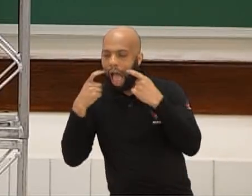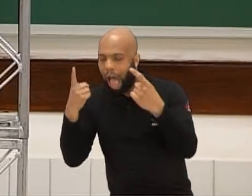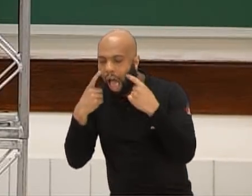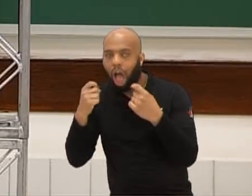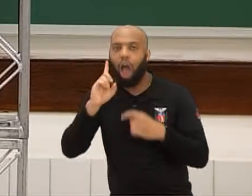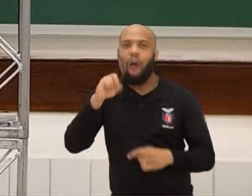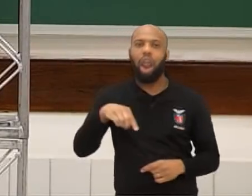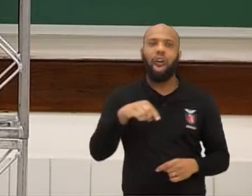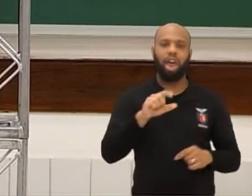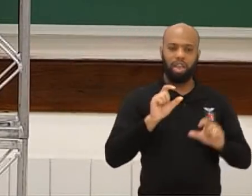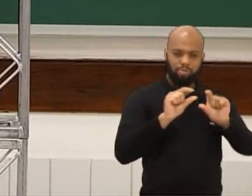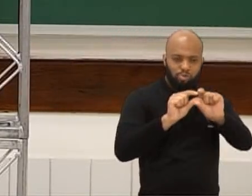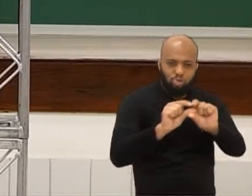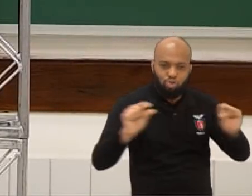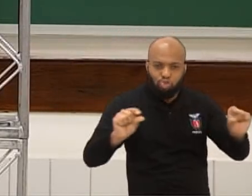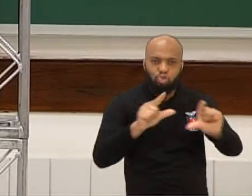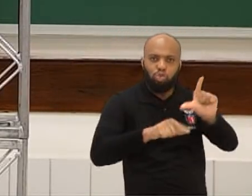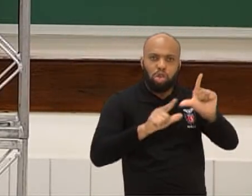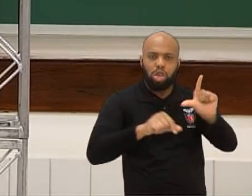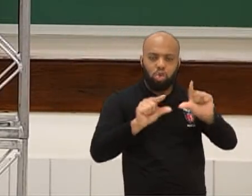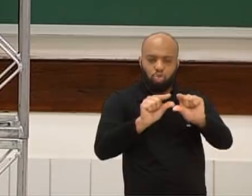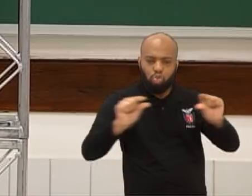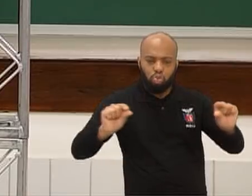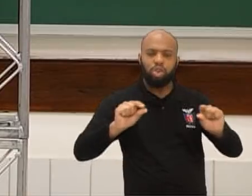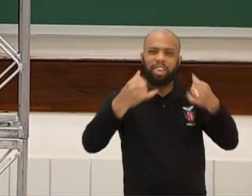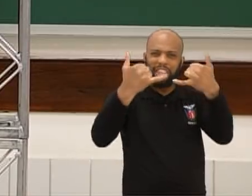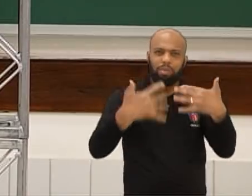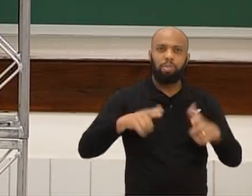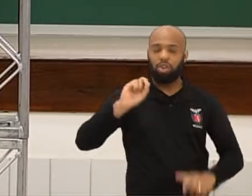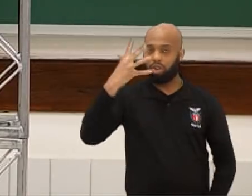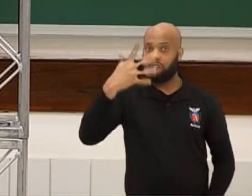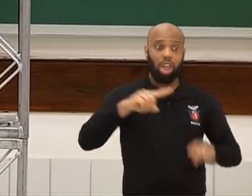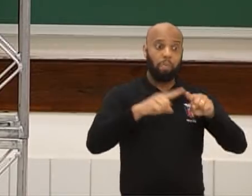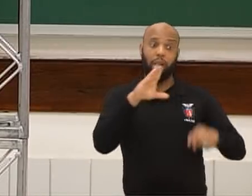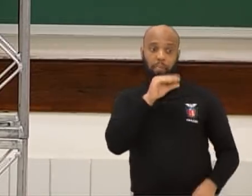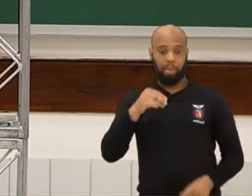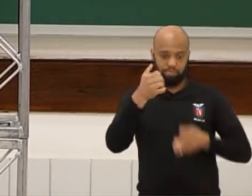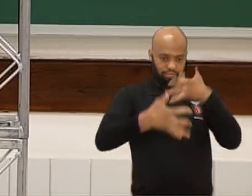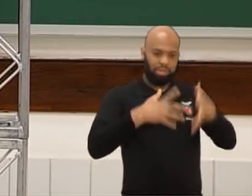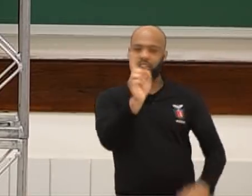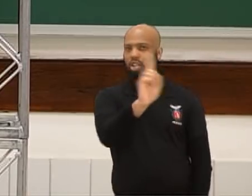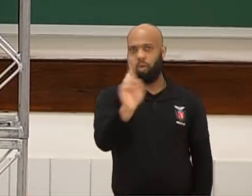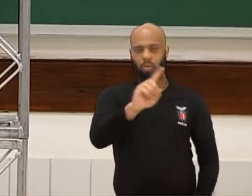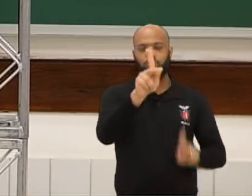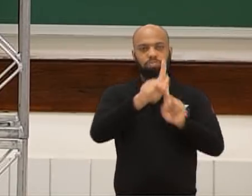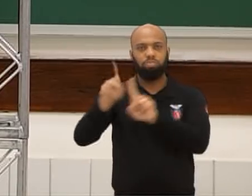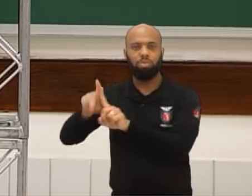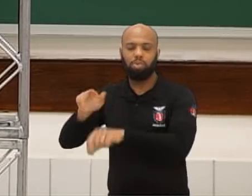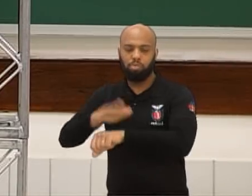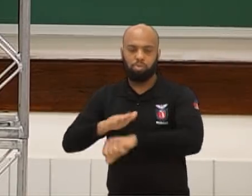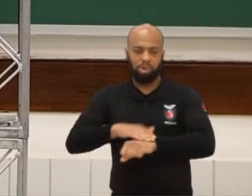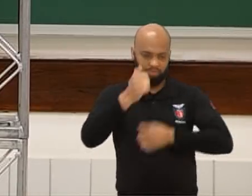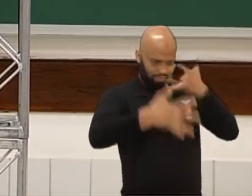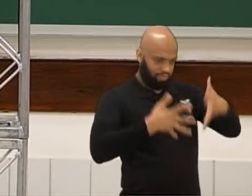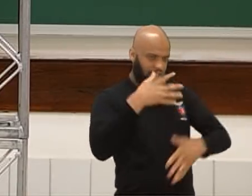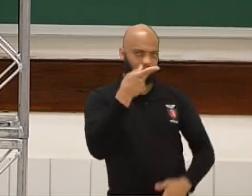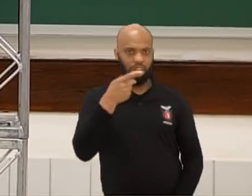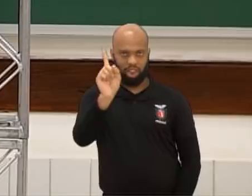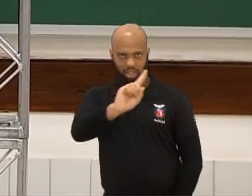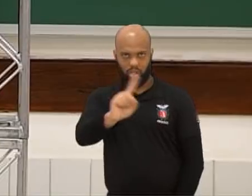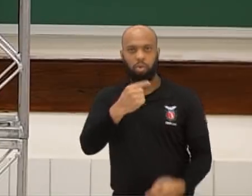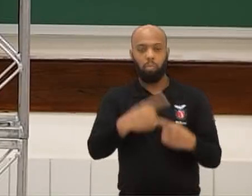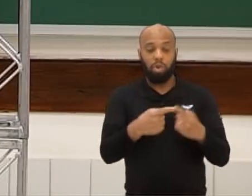essa rubrica vai indicar isso que deve acontecer e que não vai aparecer dito pelos personagens. Então, o primeiro momento é esse,